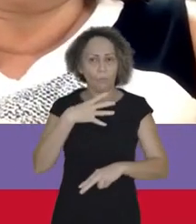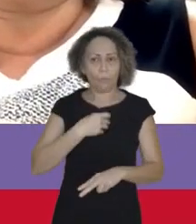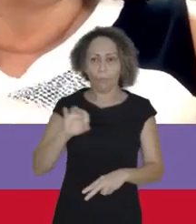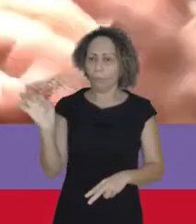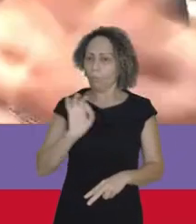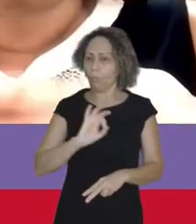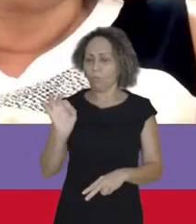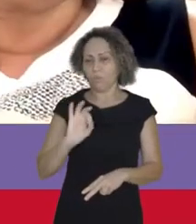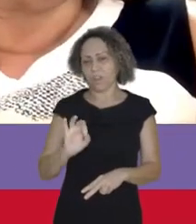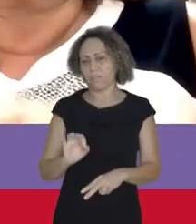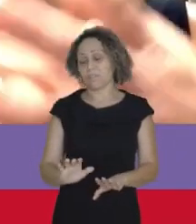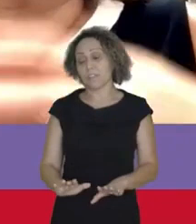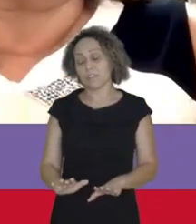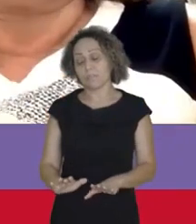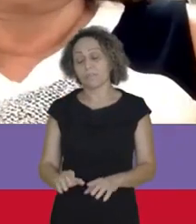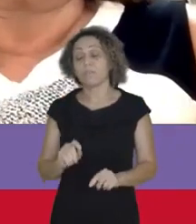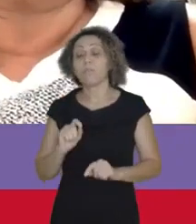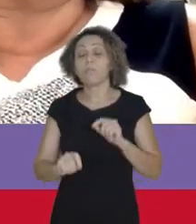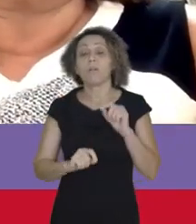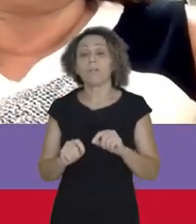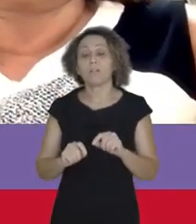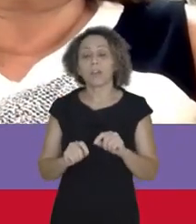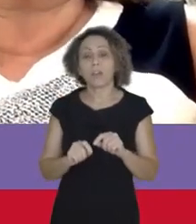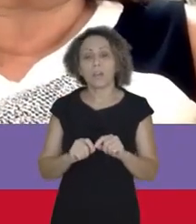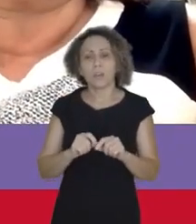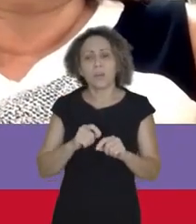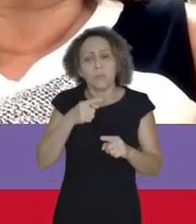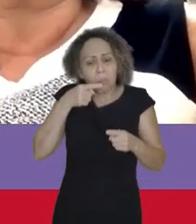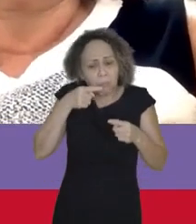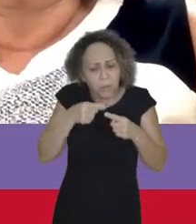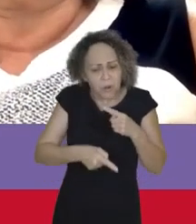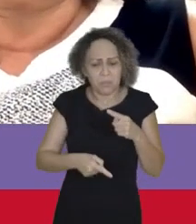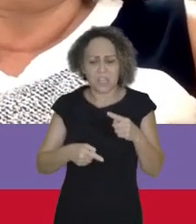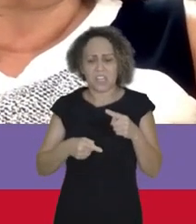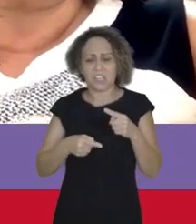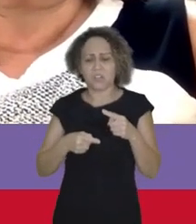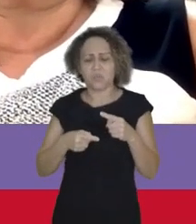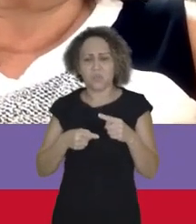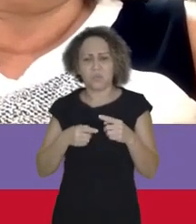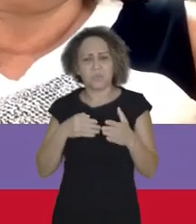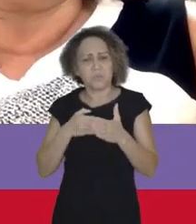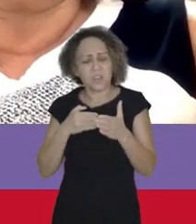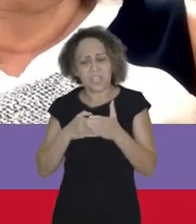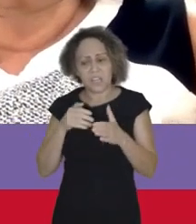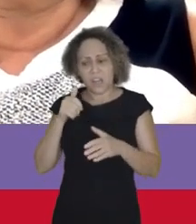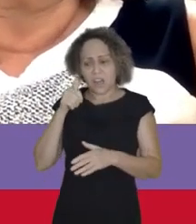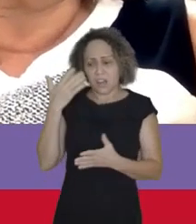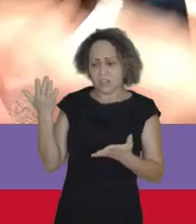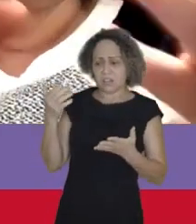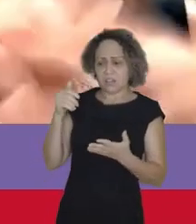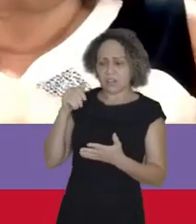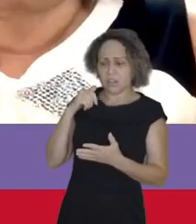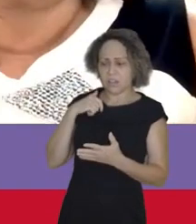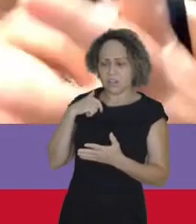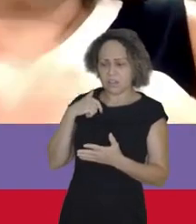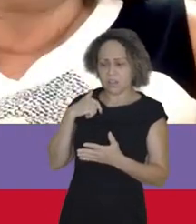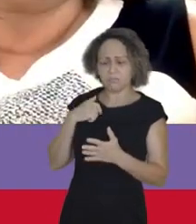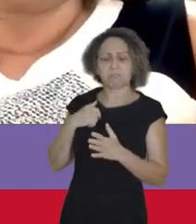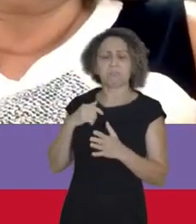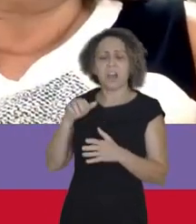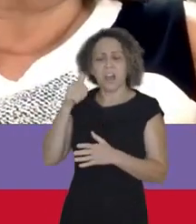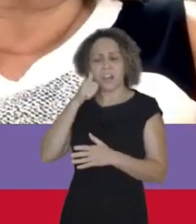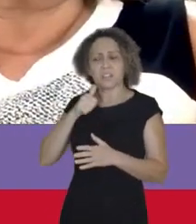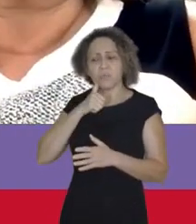Inclusive, impedindo o exercício da capacidade legal para que essas mulheres não possam fazer escolha, né, de ter ou não filhos e